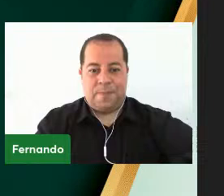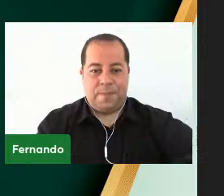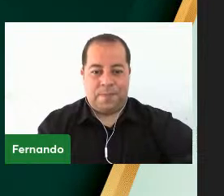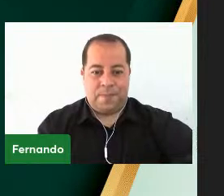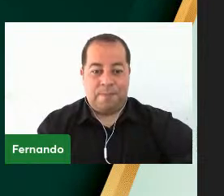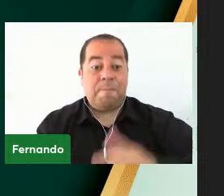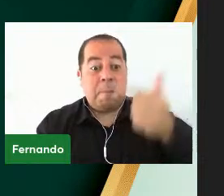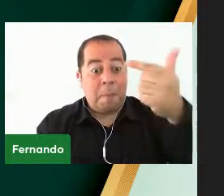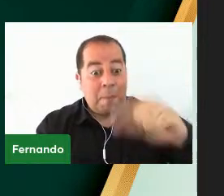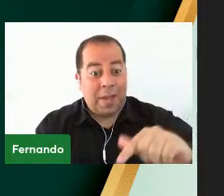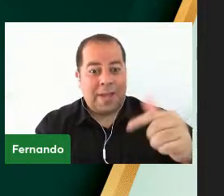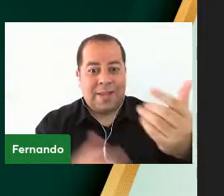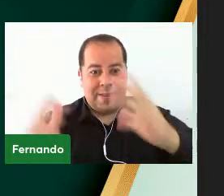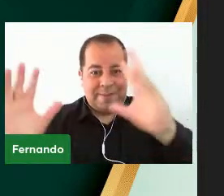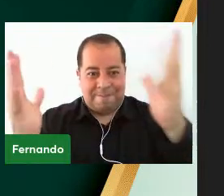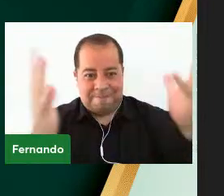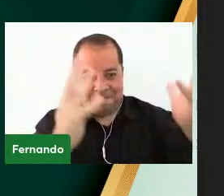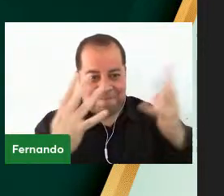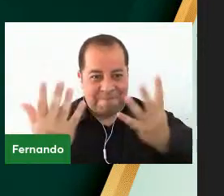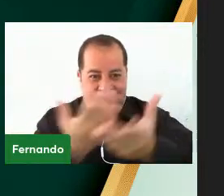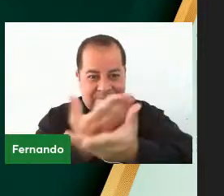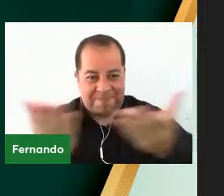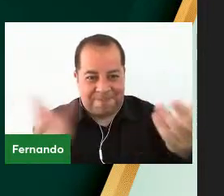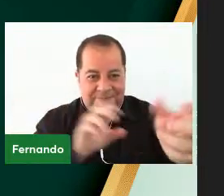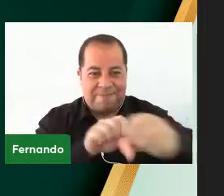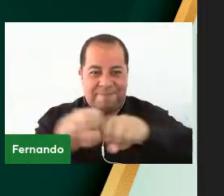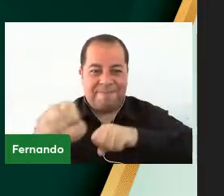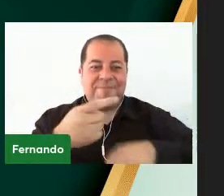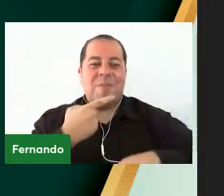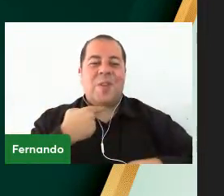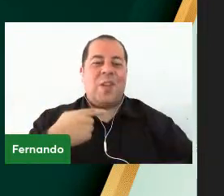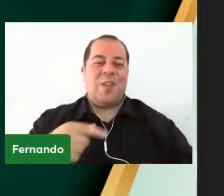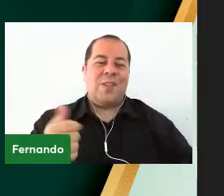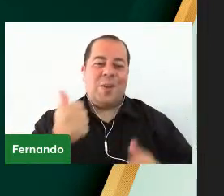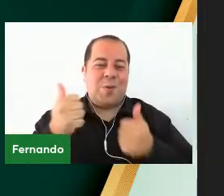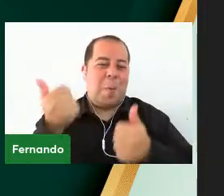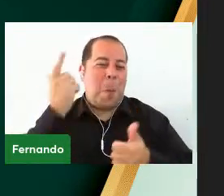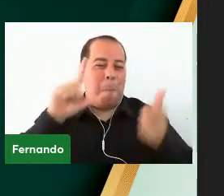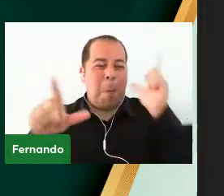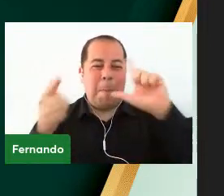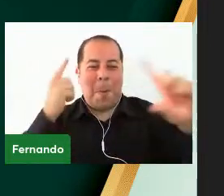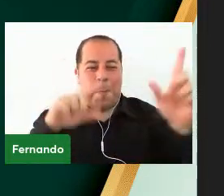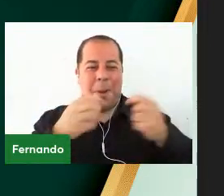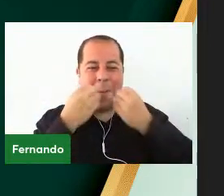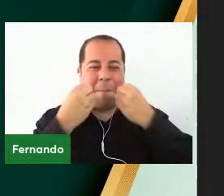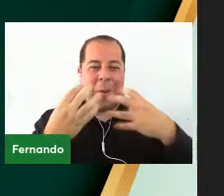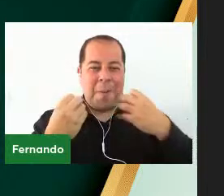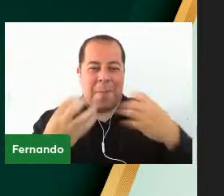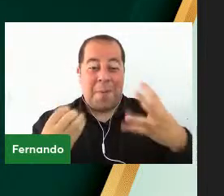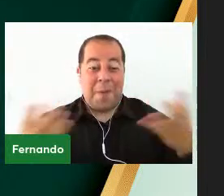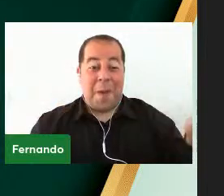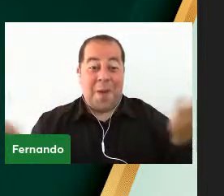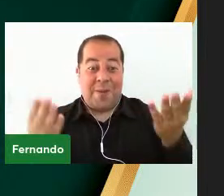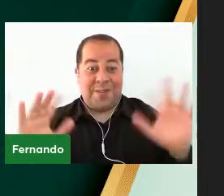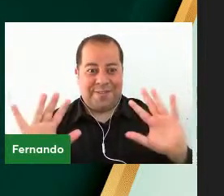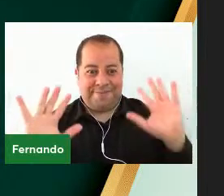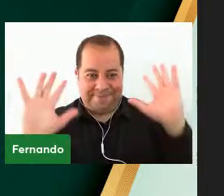Mais uma vez, parabenizamos os recém-graduados e desejamos muito sucesso a todos. Vamos, então, à